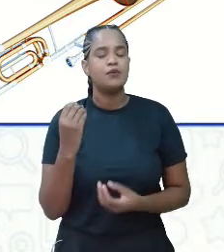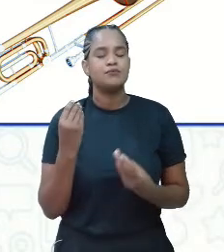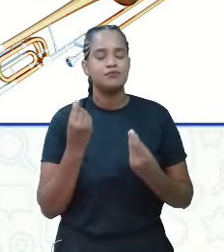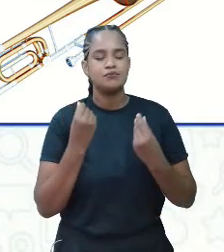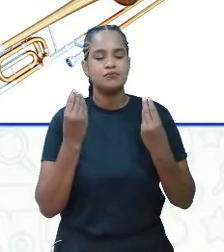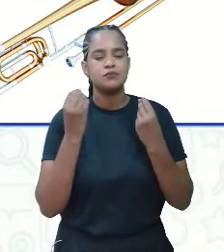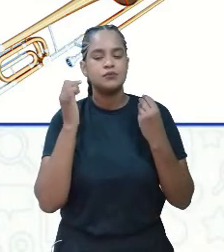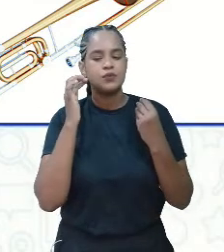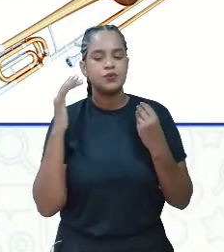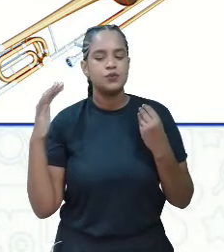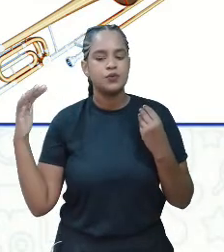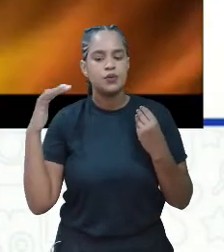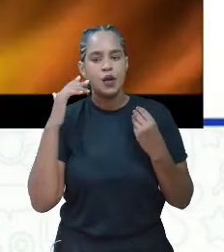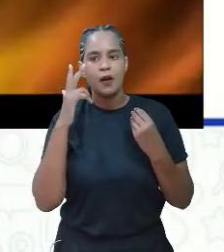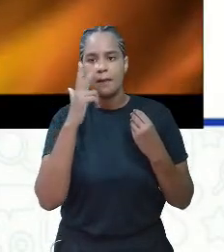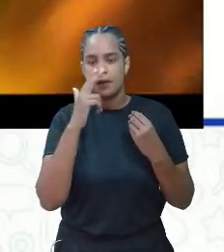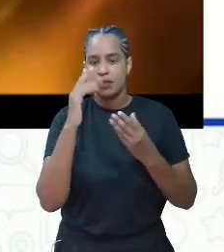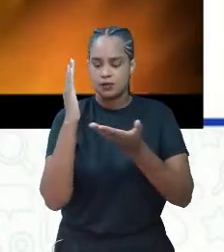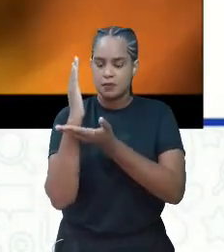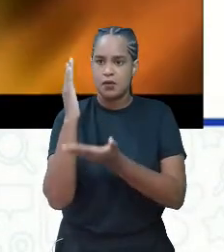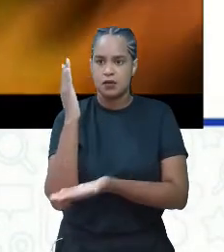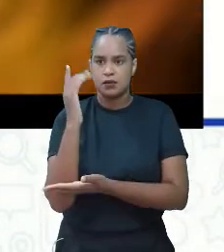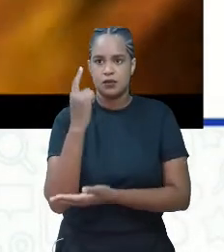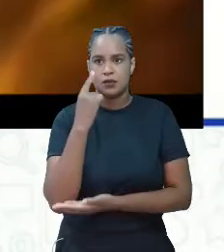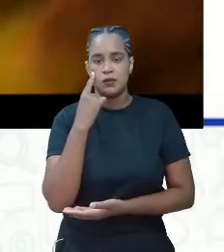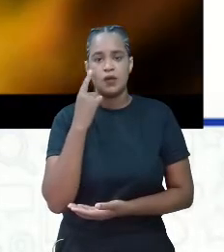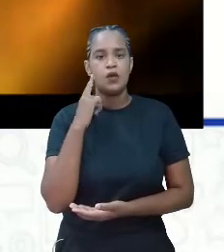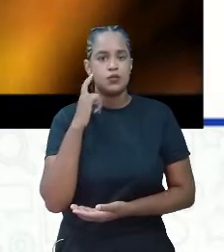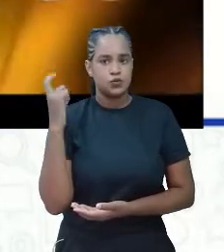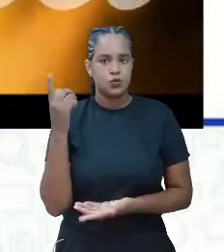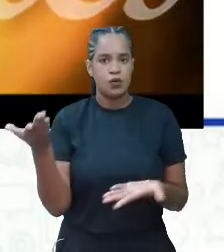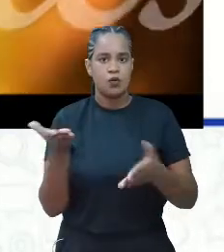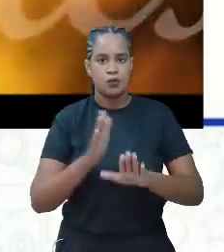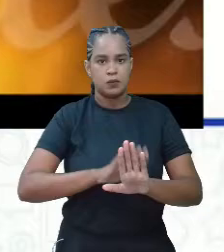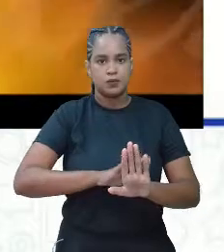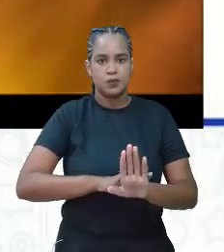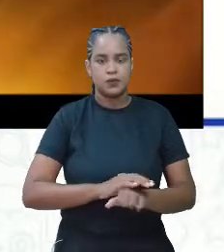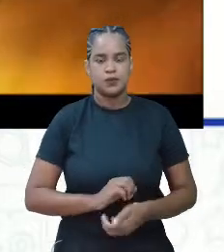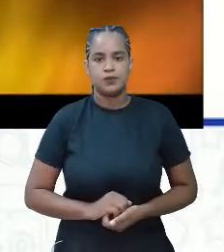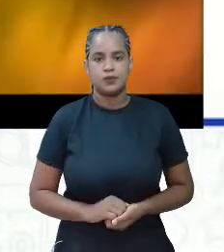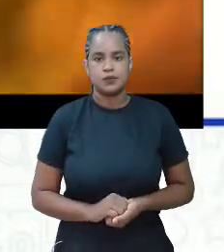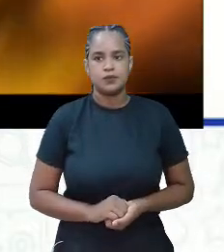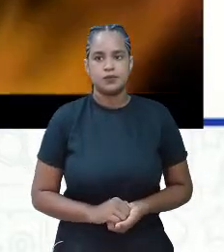aveludado, lembra um pouco as madeiras. Vamos ouvir o oboé?